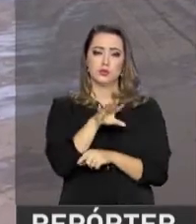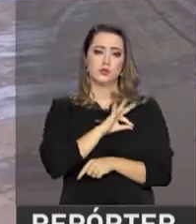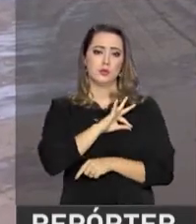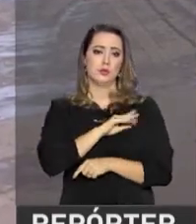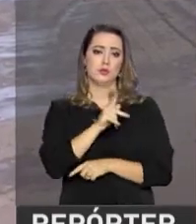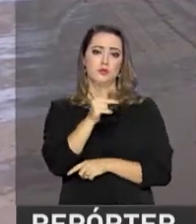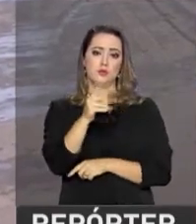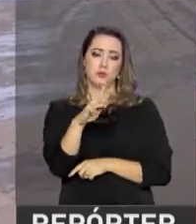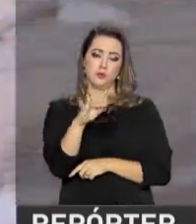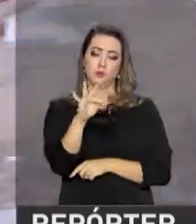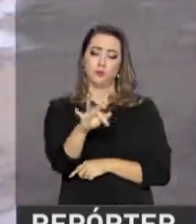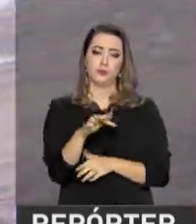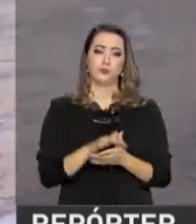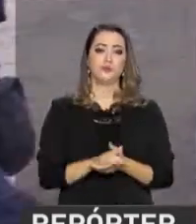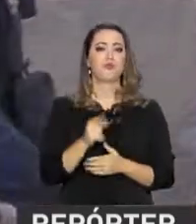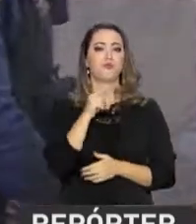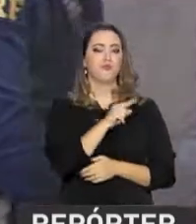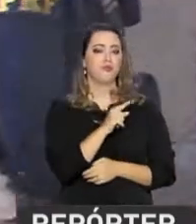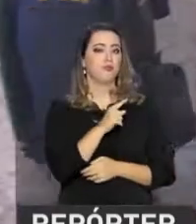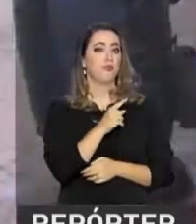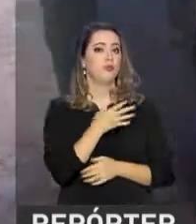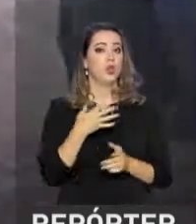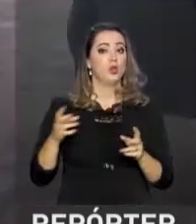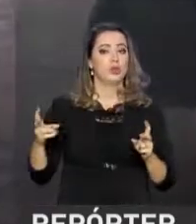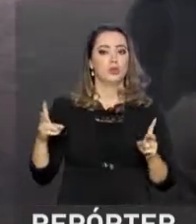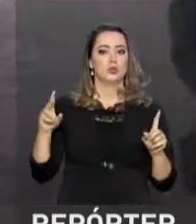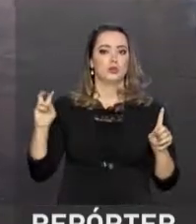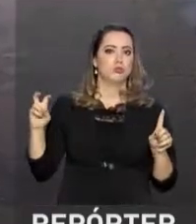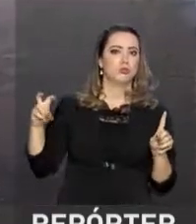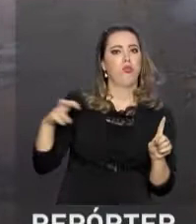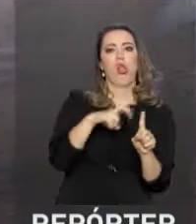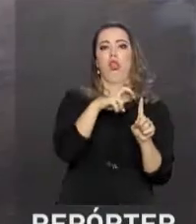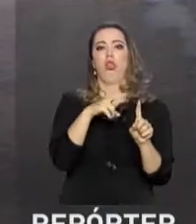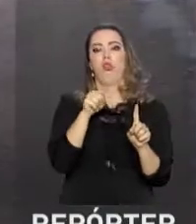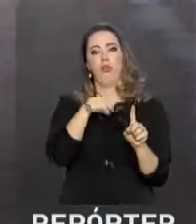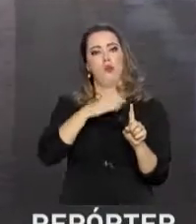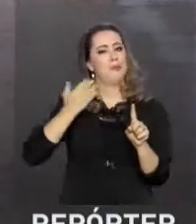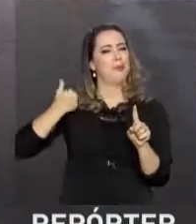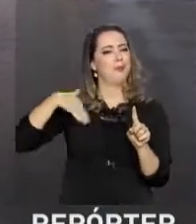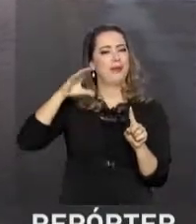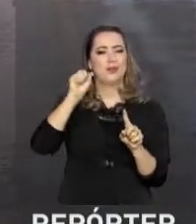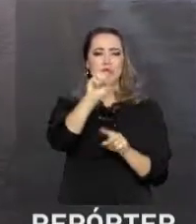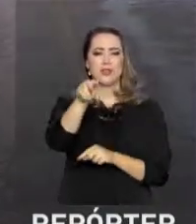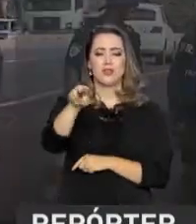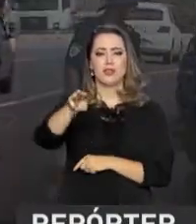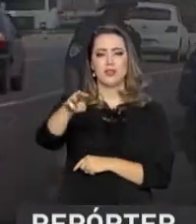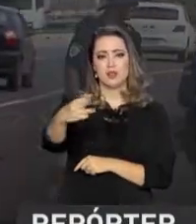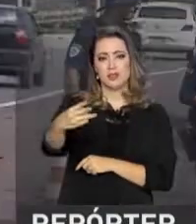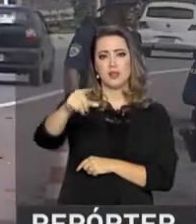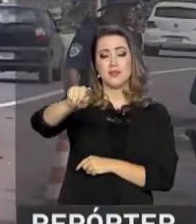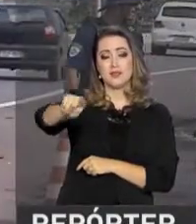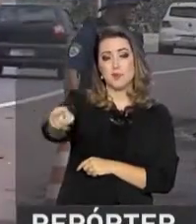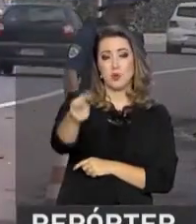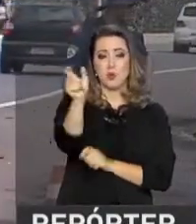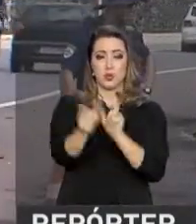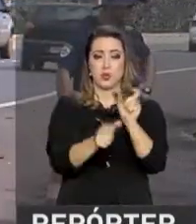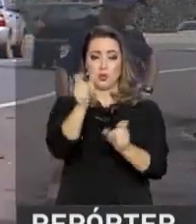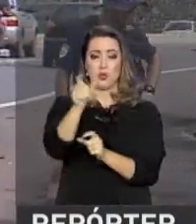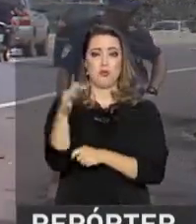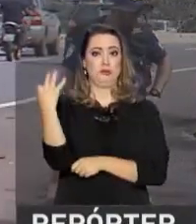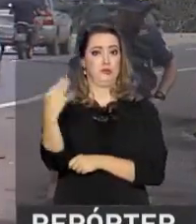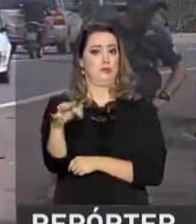2017 os acidentes deixaram mais de 83 mil pessoas feridas cerca de